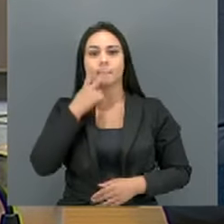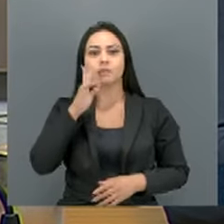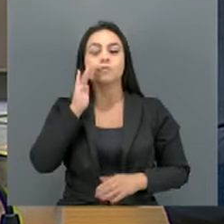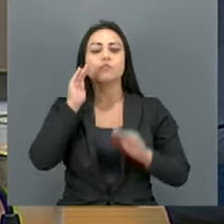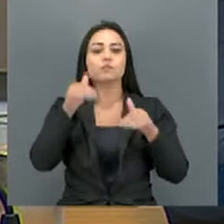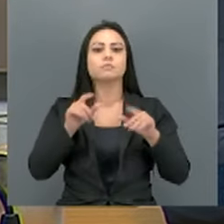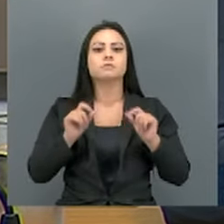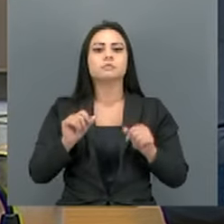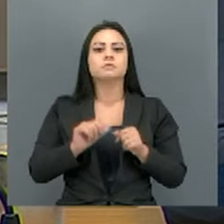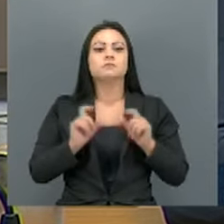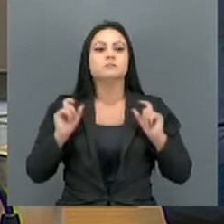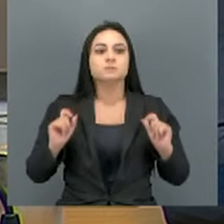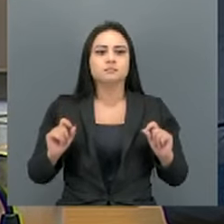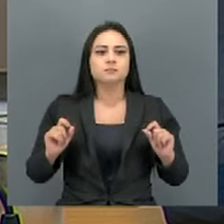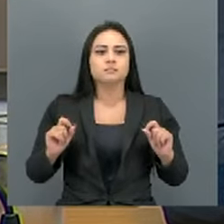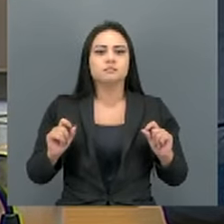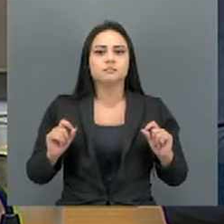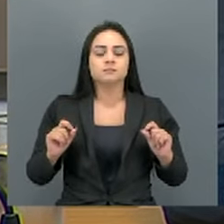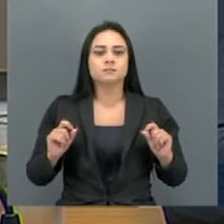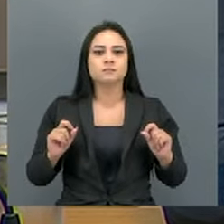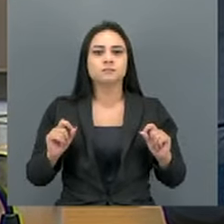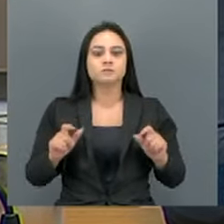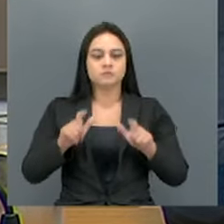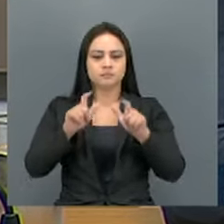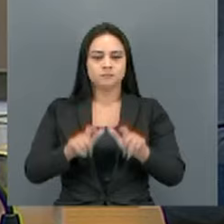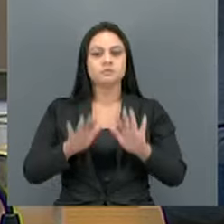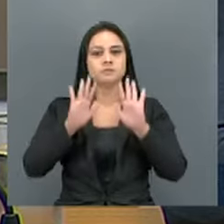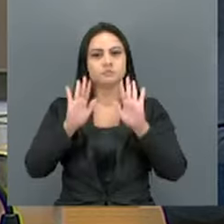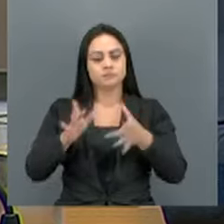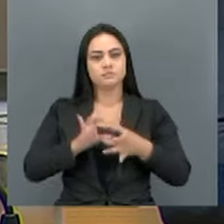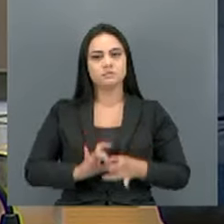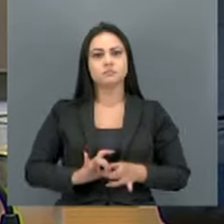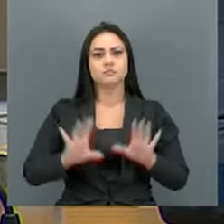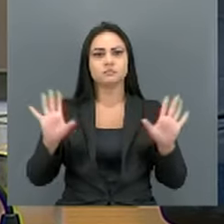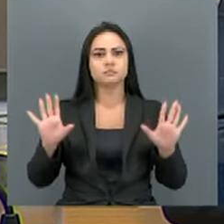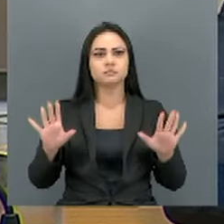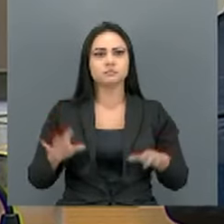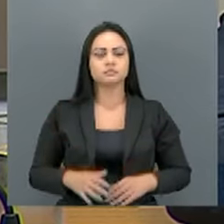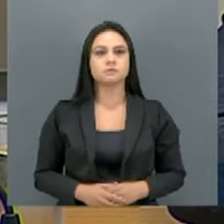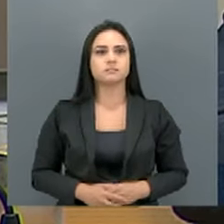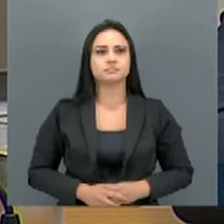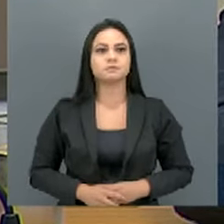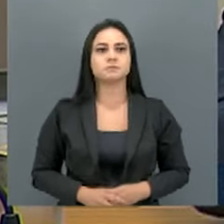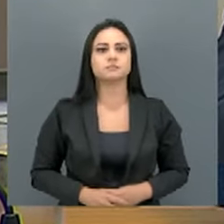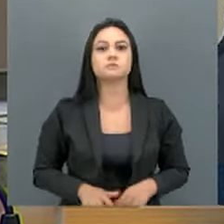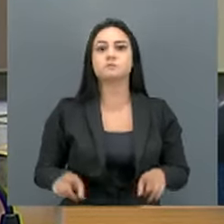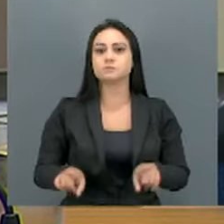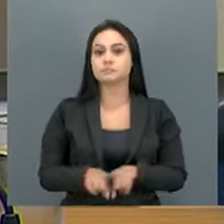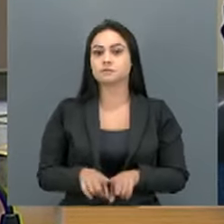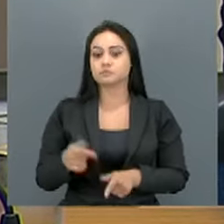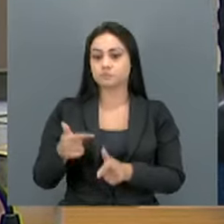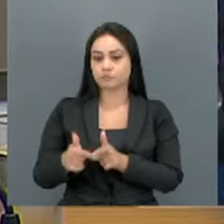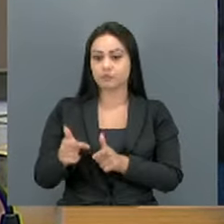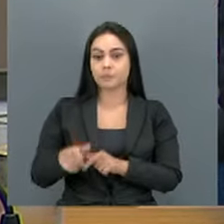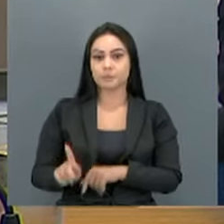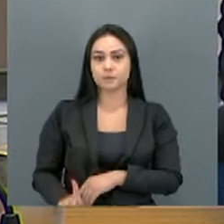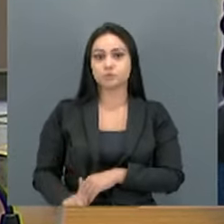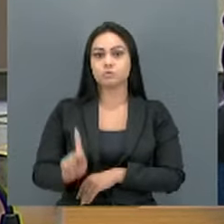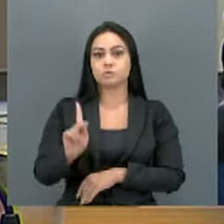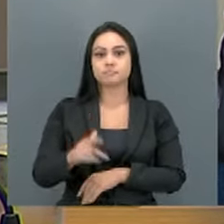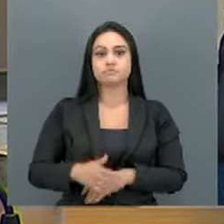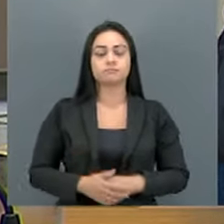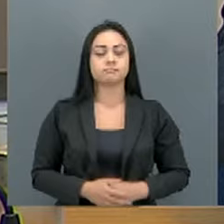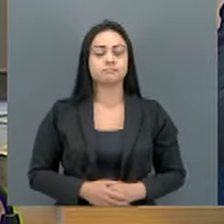o que fazer com as terras que já foram concedidas e cujo problema persiste.